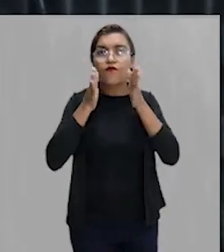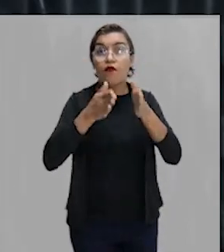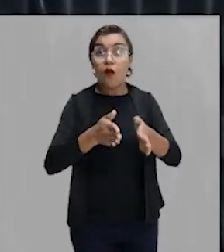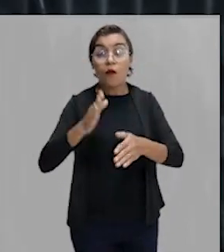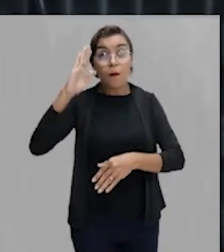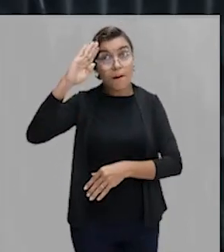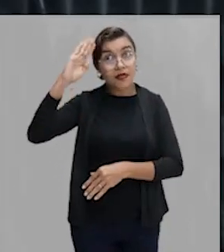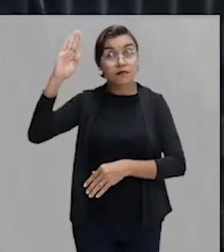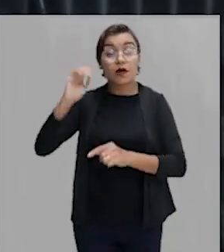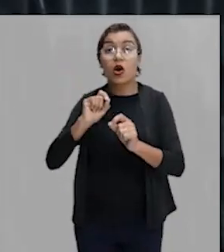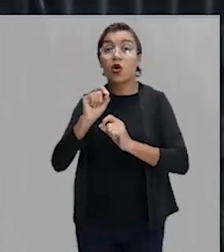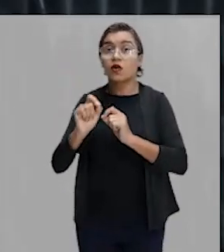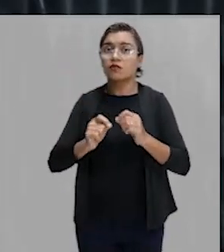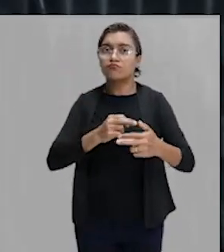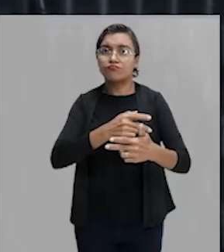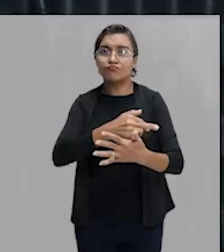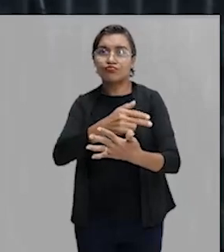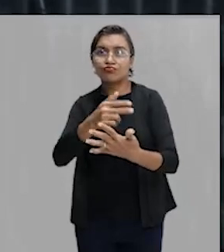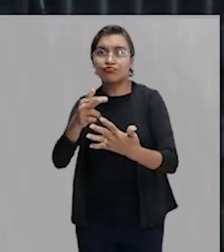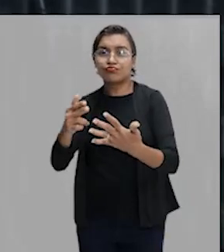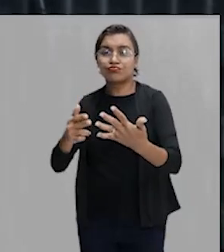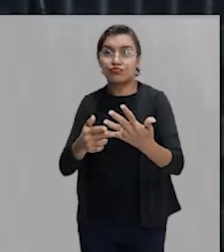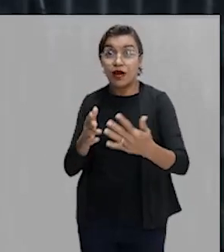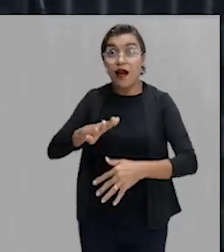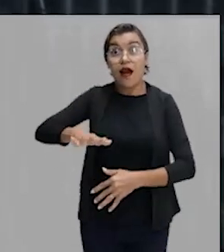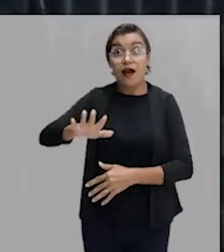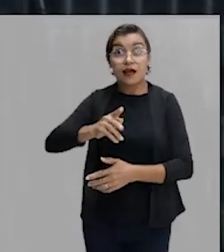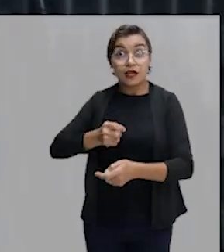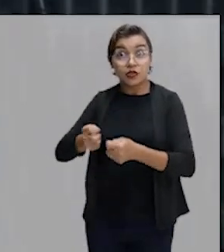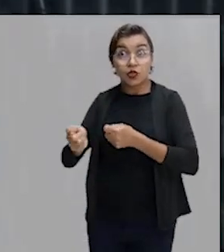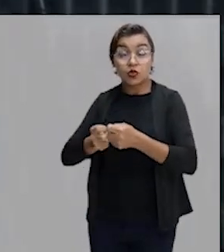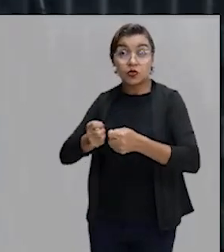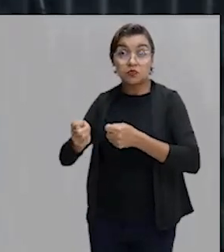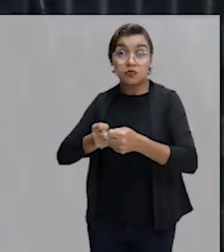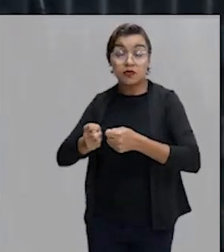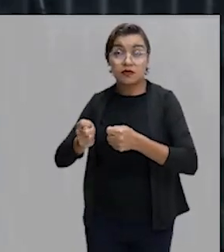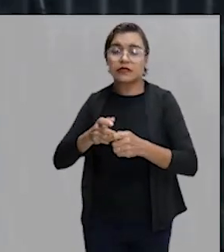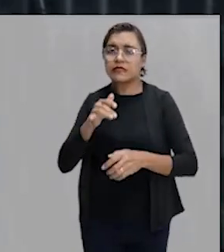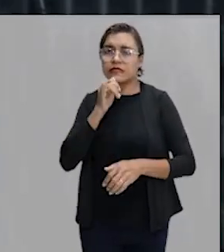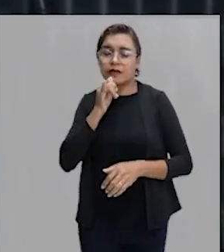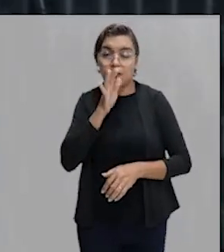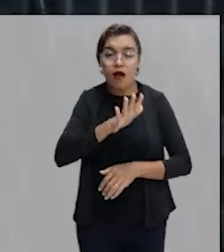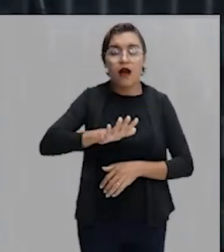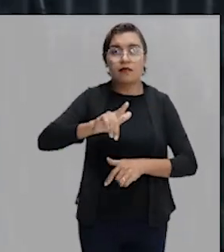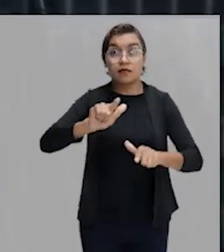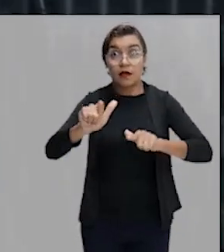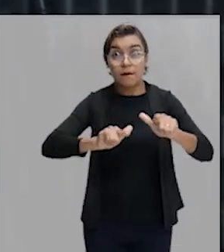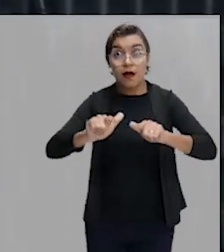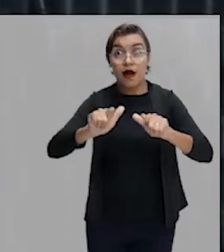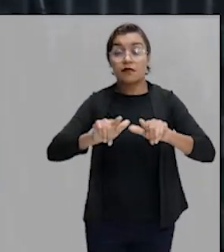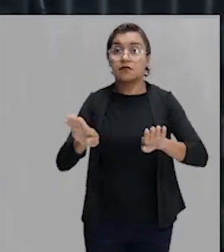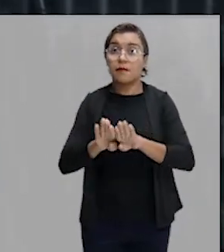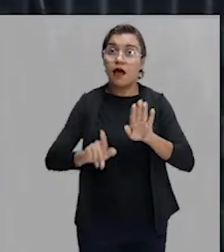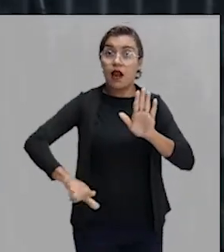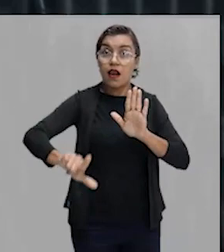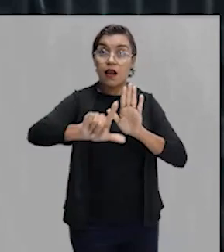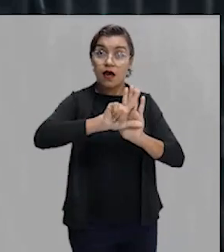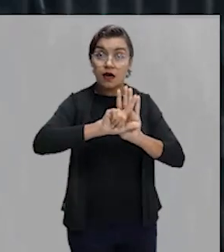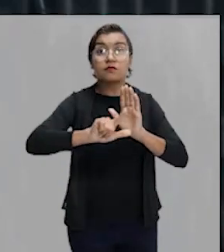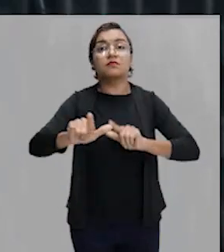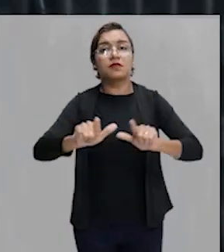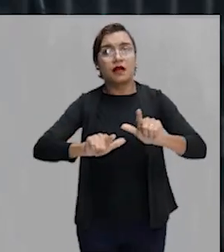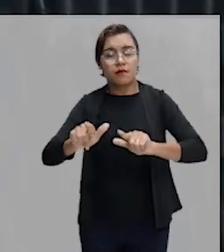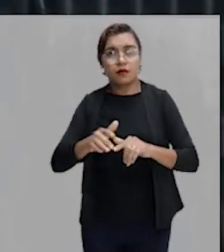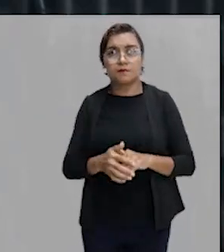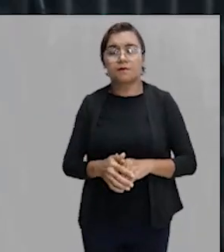principal as questões relacionadas à economia, ao mercado de trabalho, às leis trabalhistas.